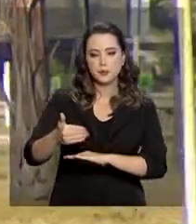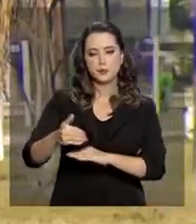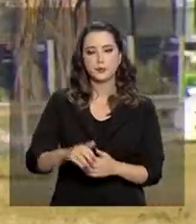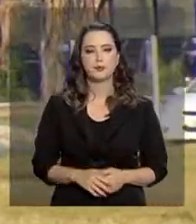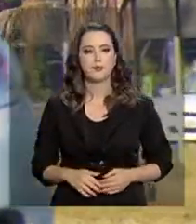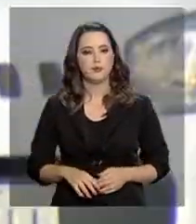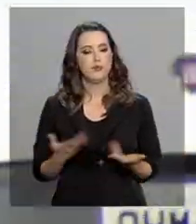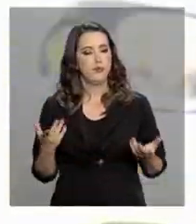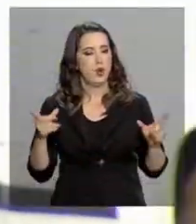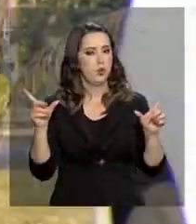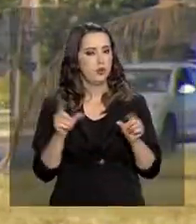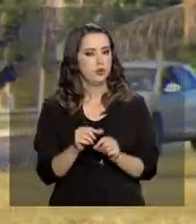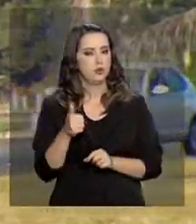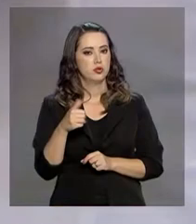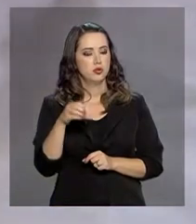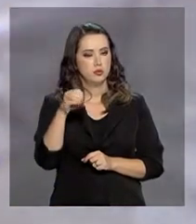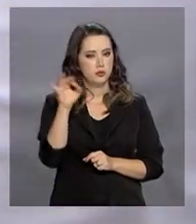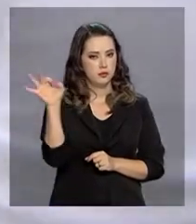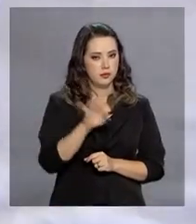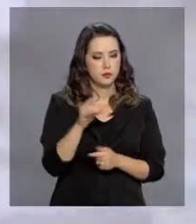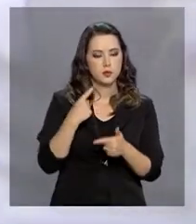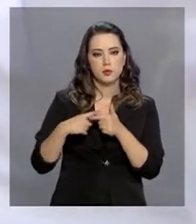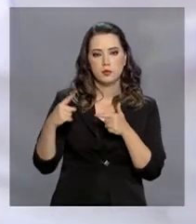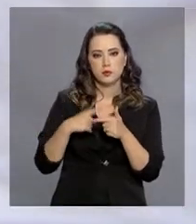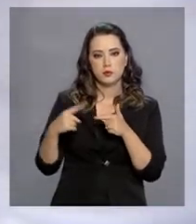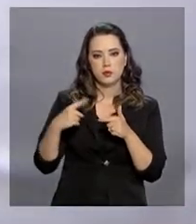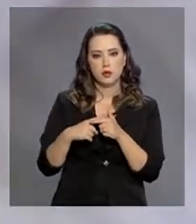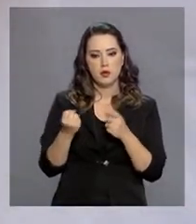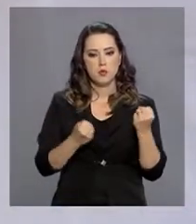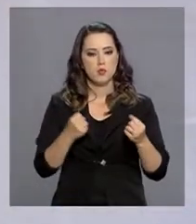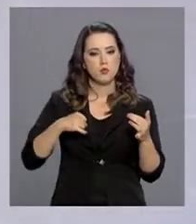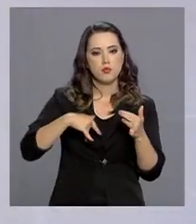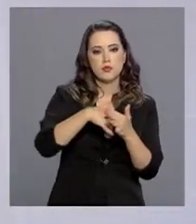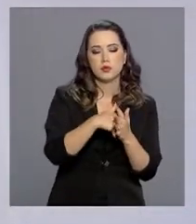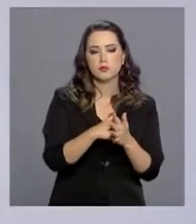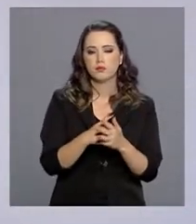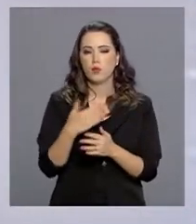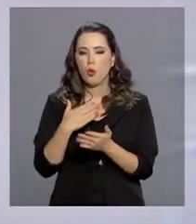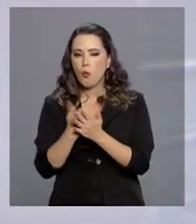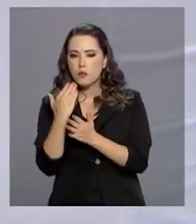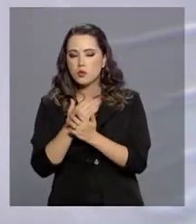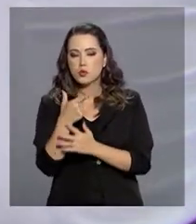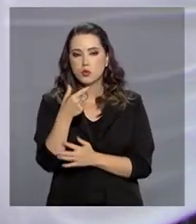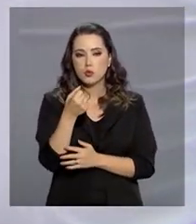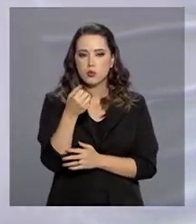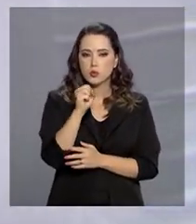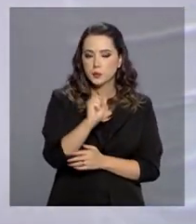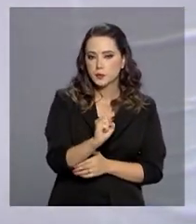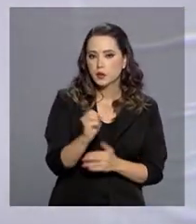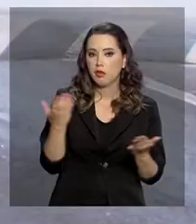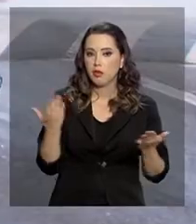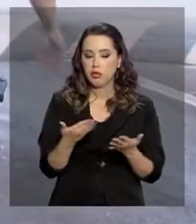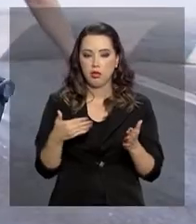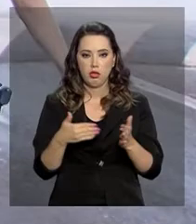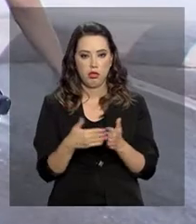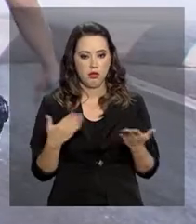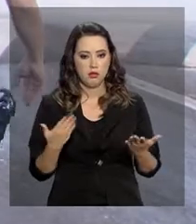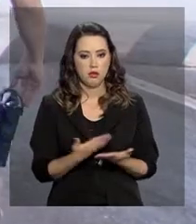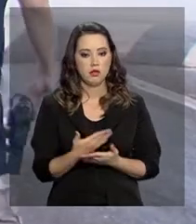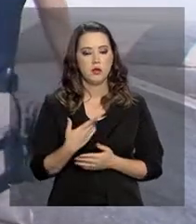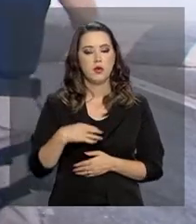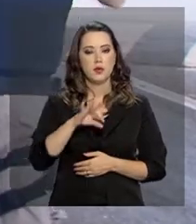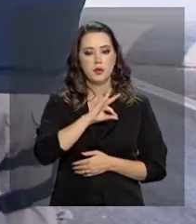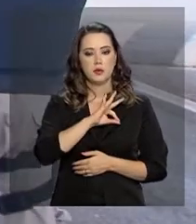os efeitos de acidentes desde 2008 quando a lei da cadeirinha entrou em vigor até agora a polícia